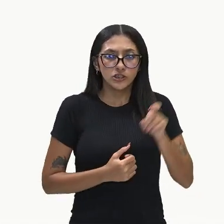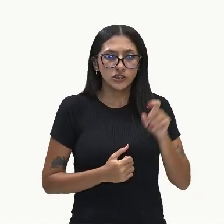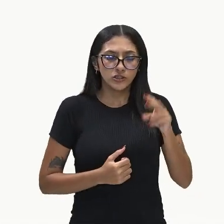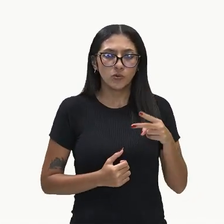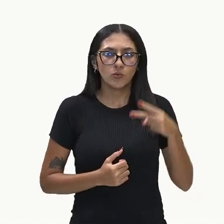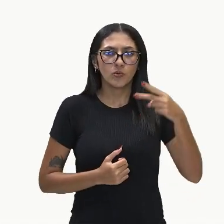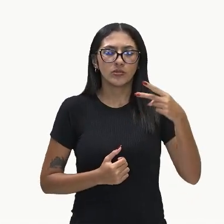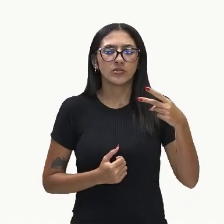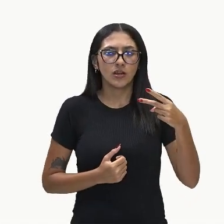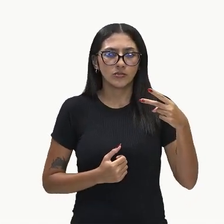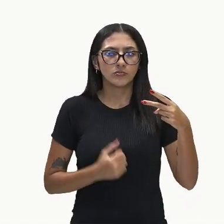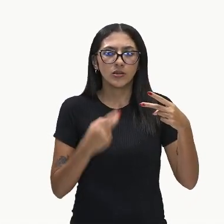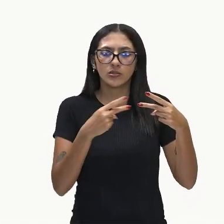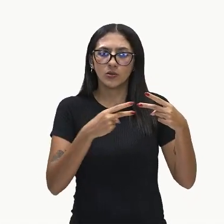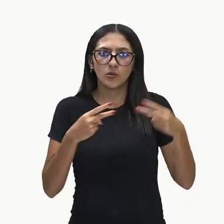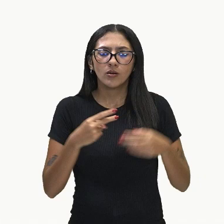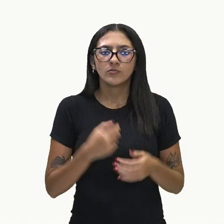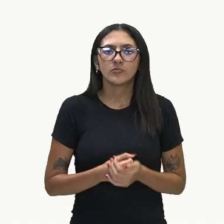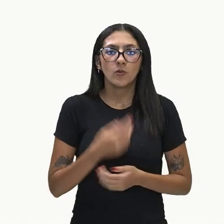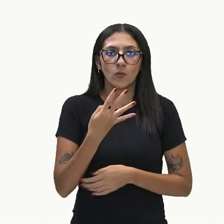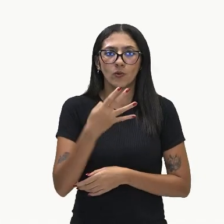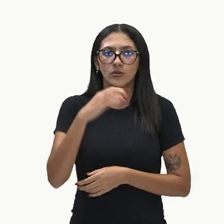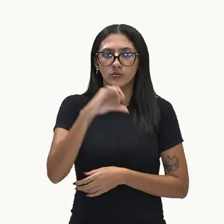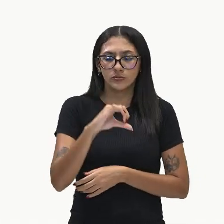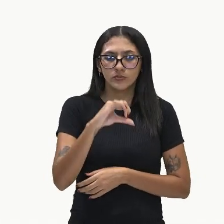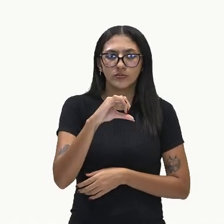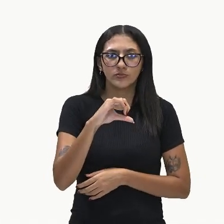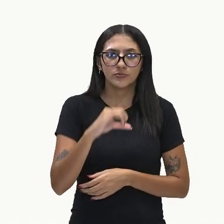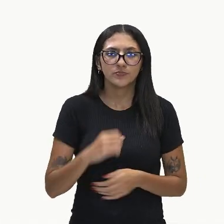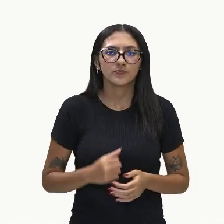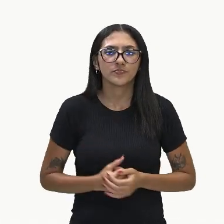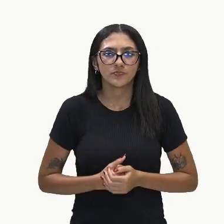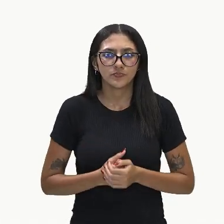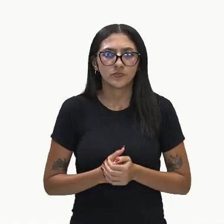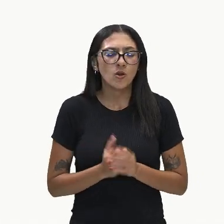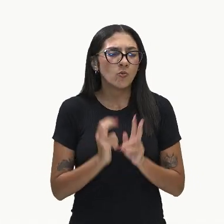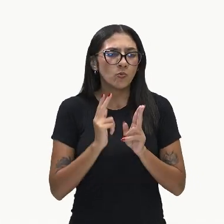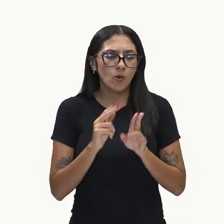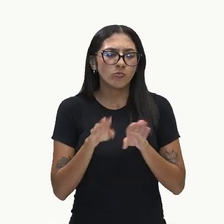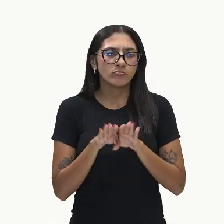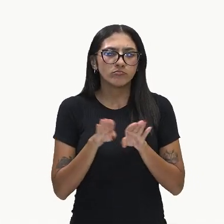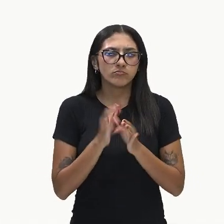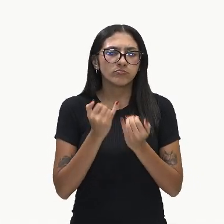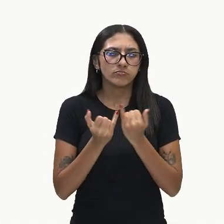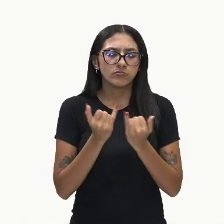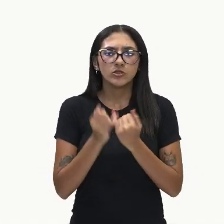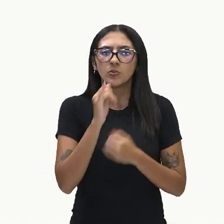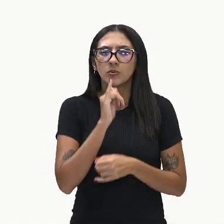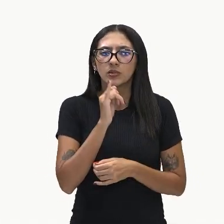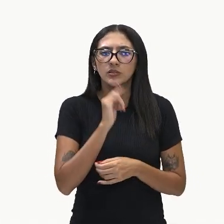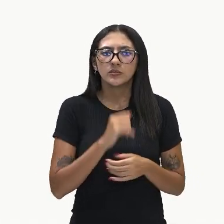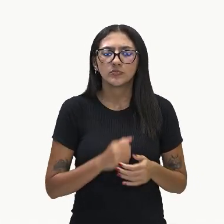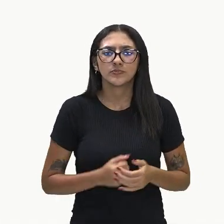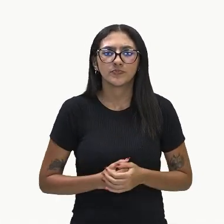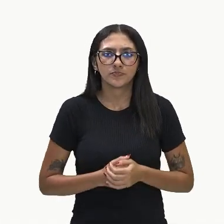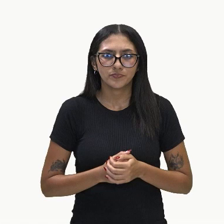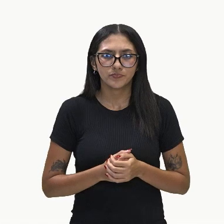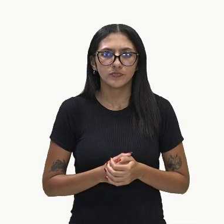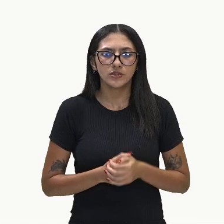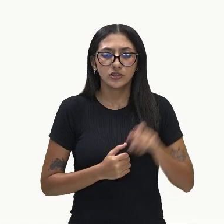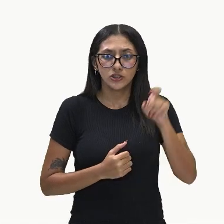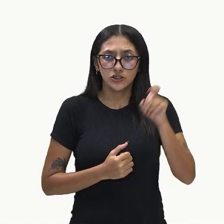elevado ao quadrado dá 49, que é a mesma coisa da gente calcular a raiz